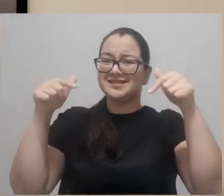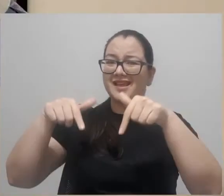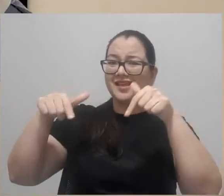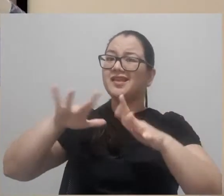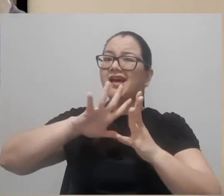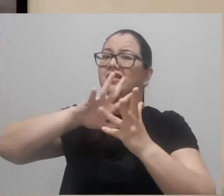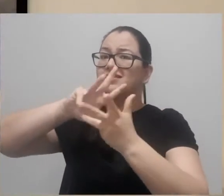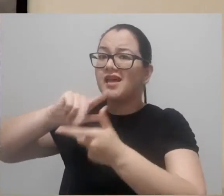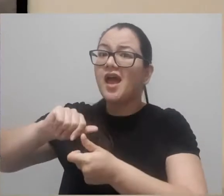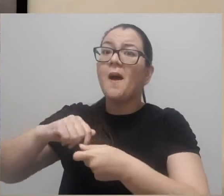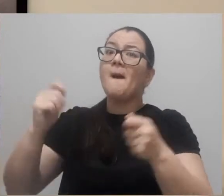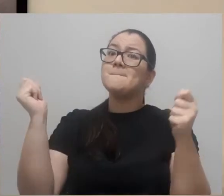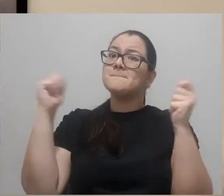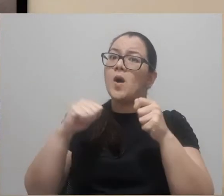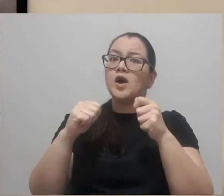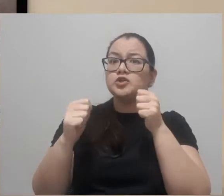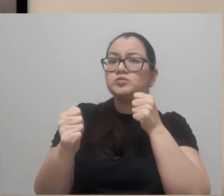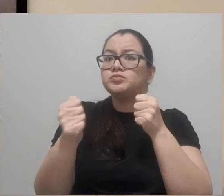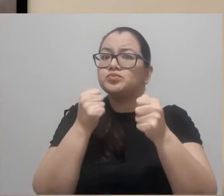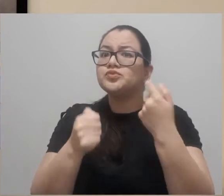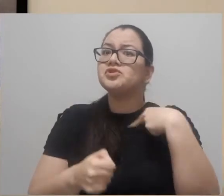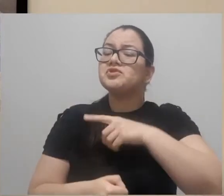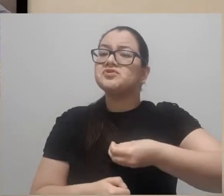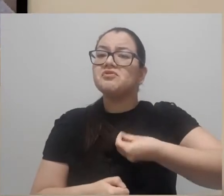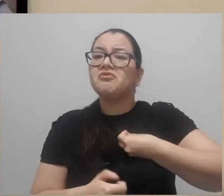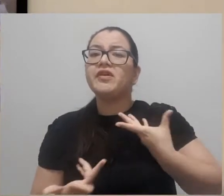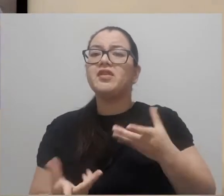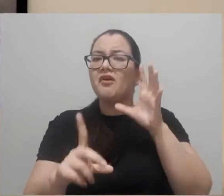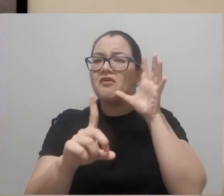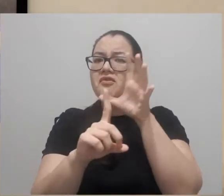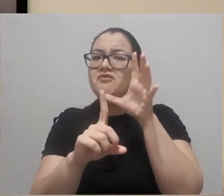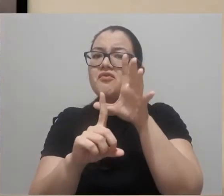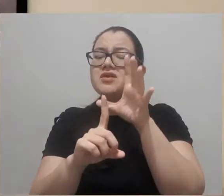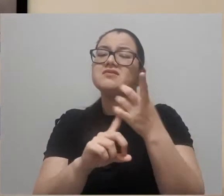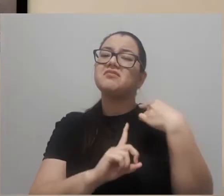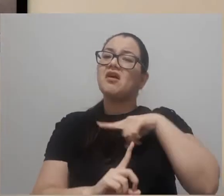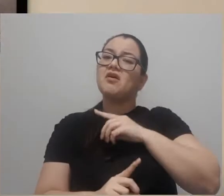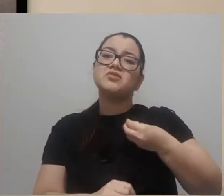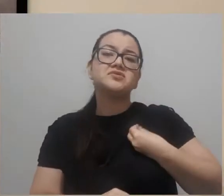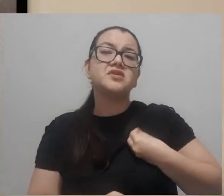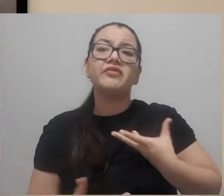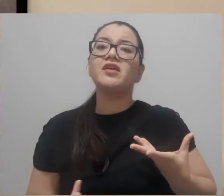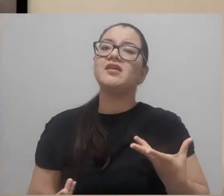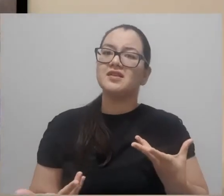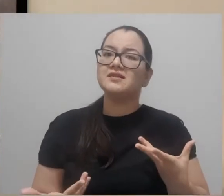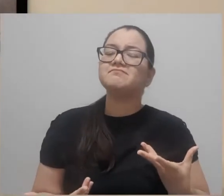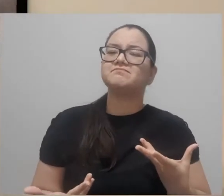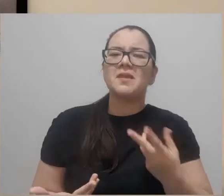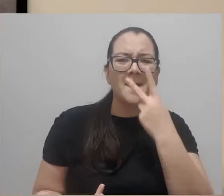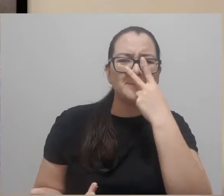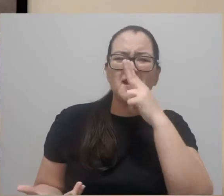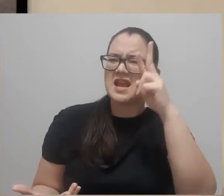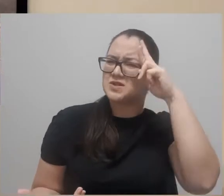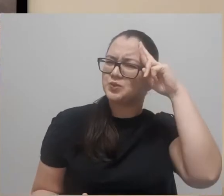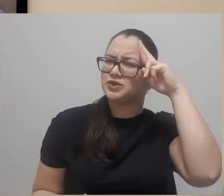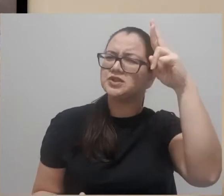e influenciar todo o nosso caminhar. Eles exercem um tipo de senhorio sobre nós. Esses versículos 19 a